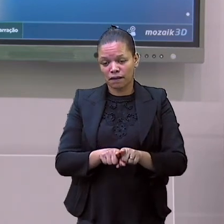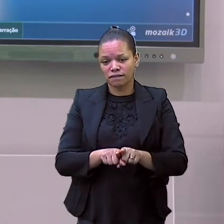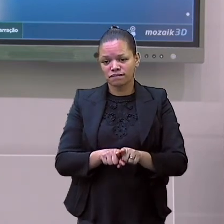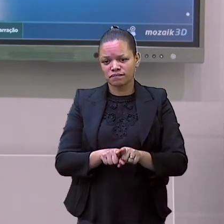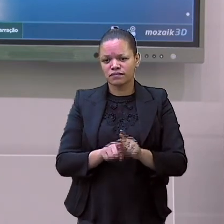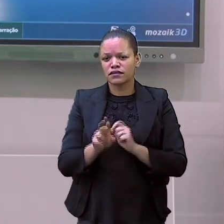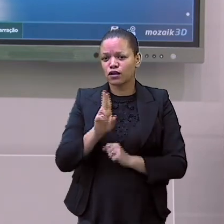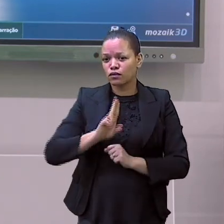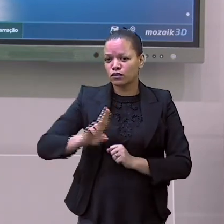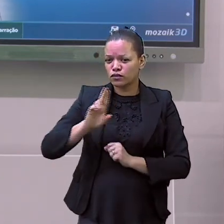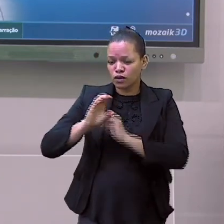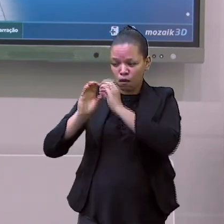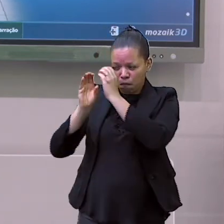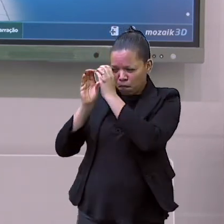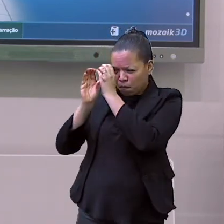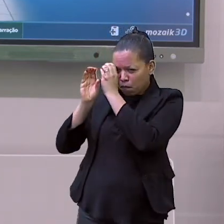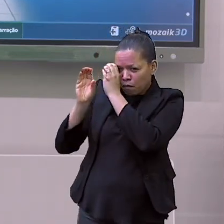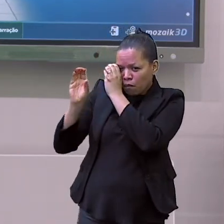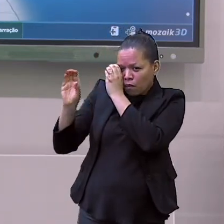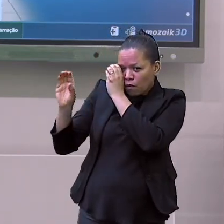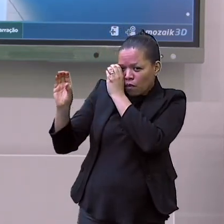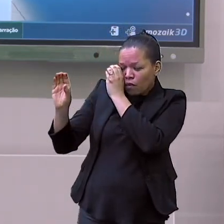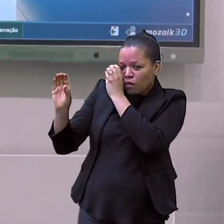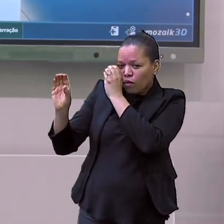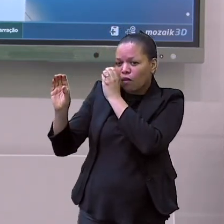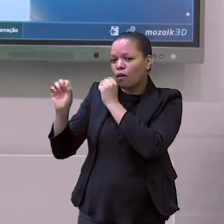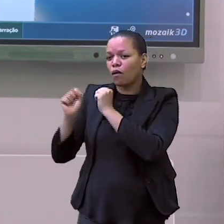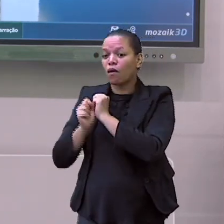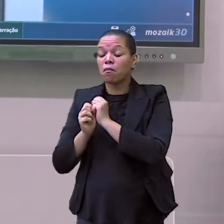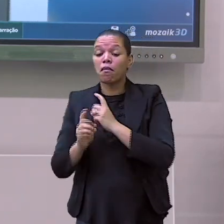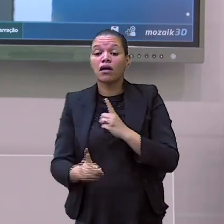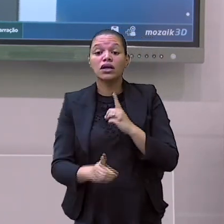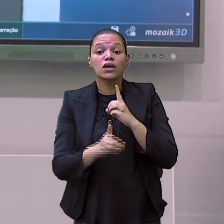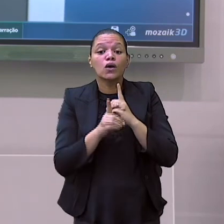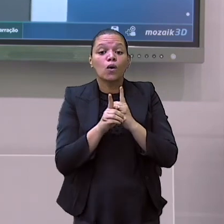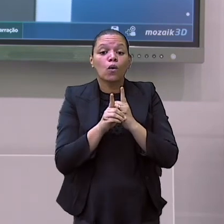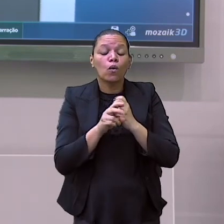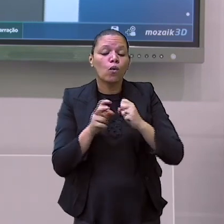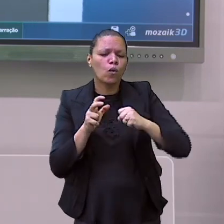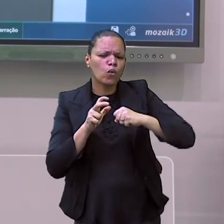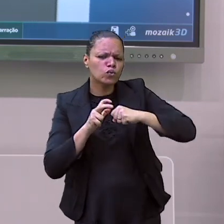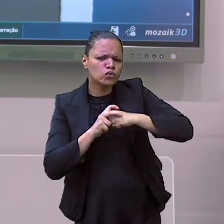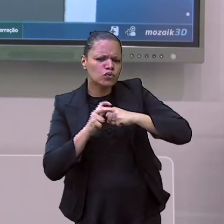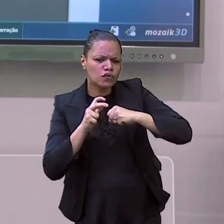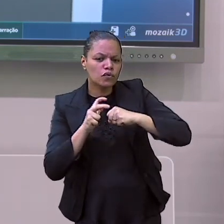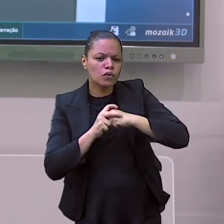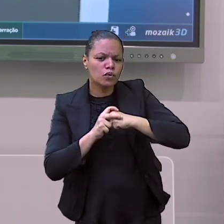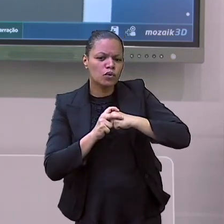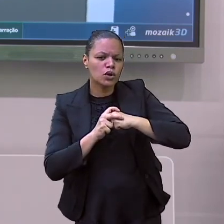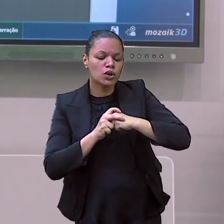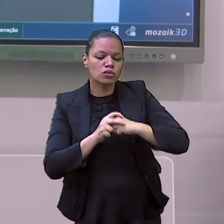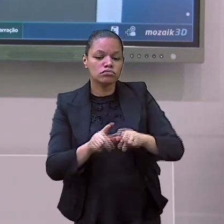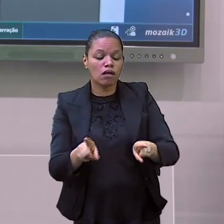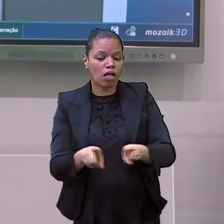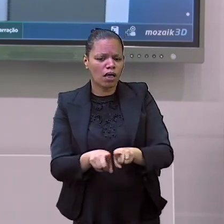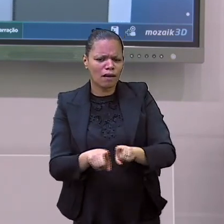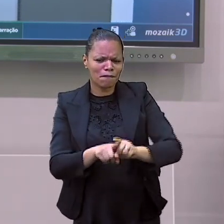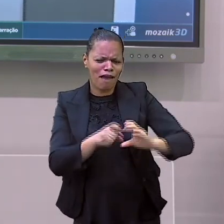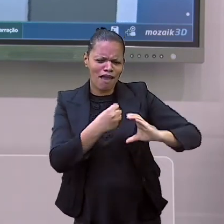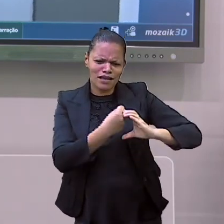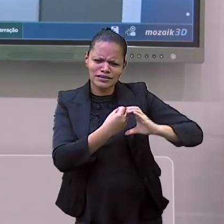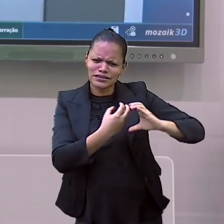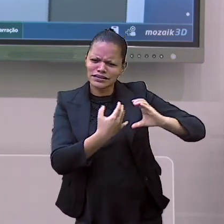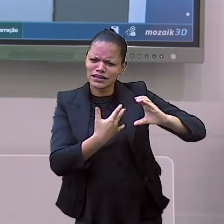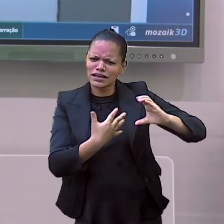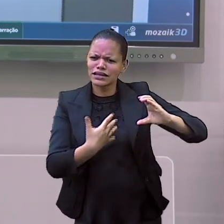identificando aí esses vírus. Quais são os vírus? Quais são as suas características? Porque nós temos o vírus